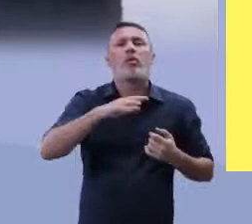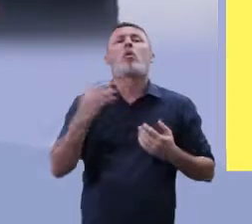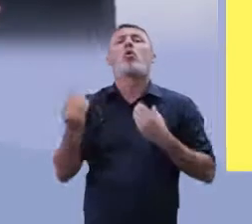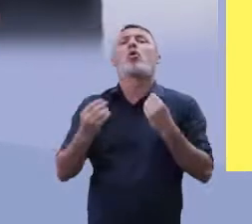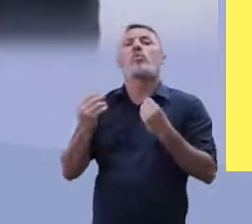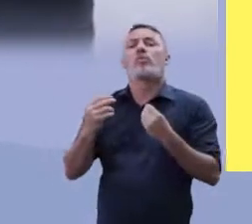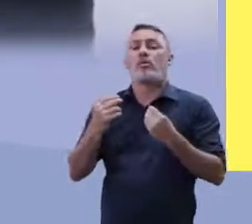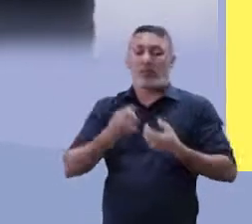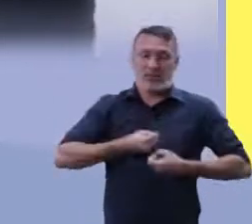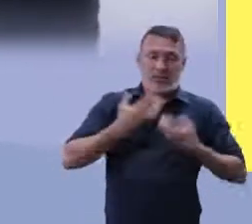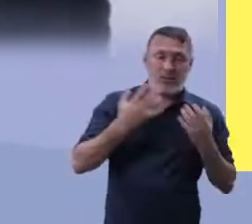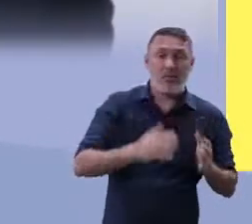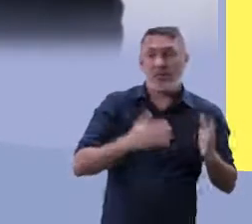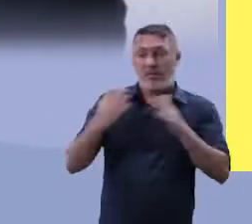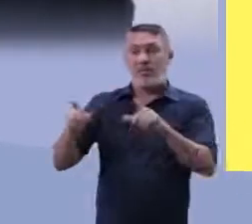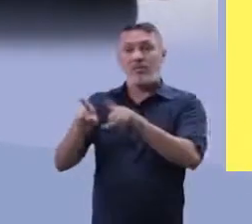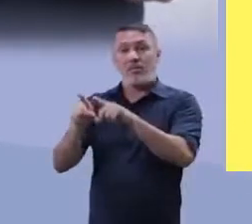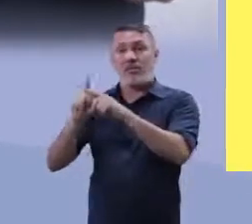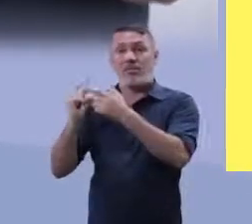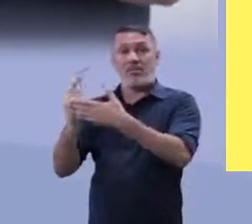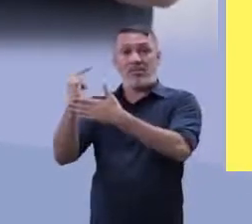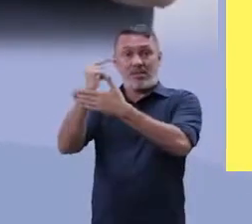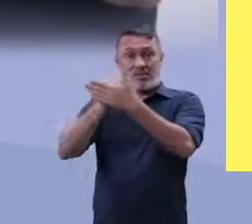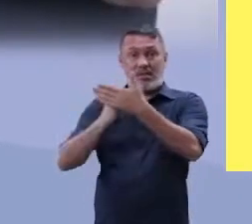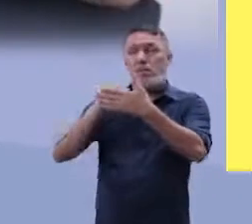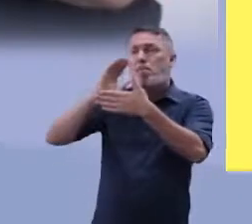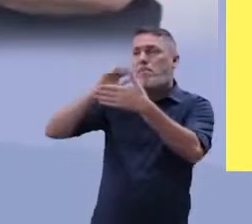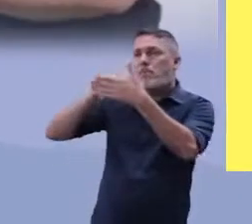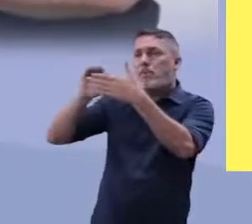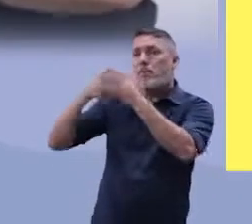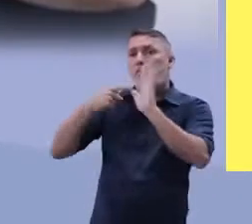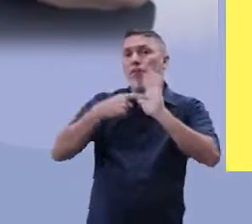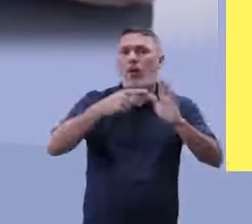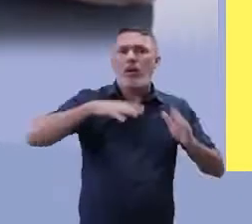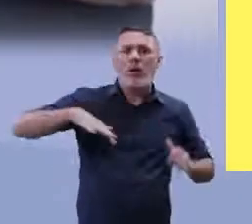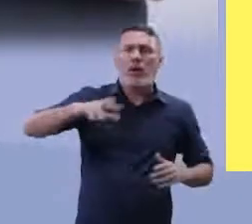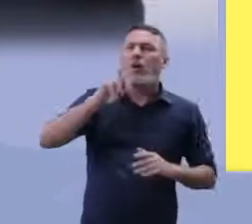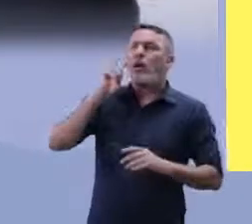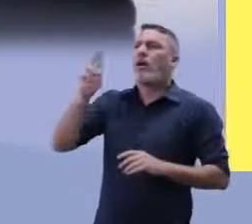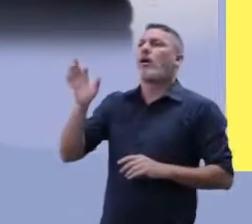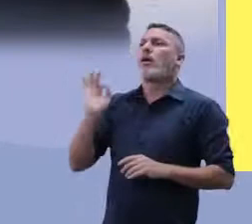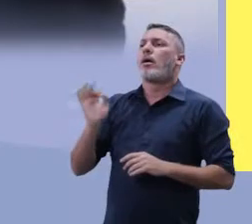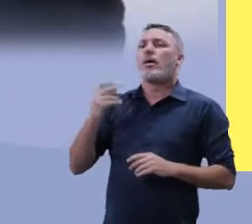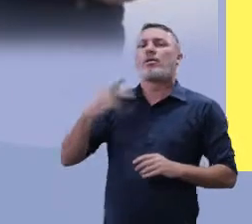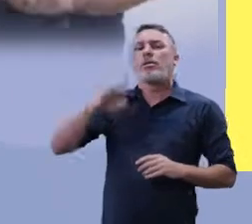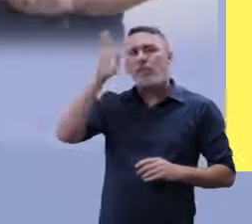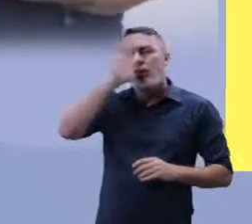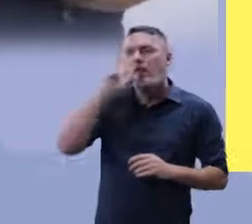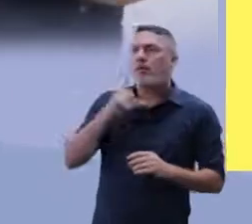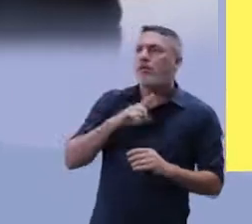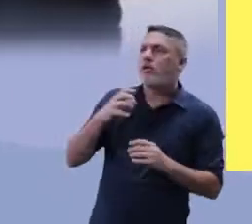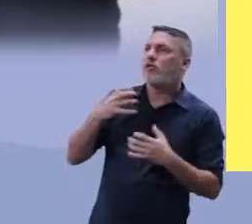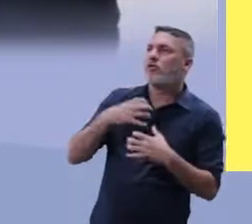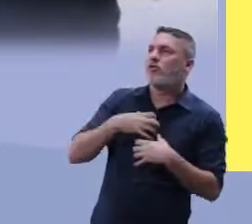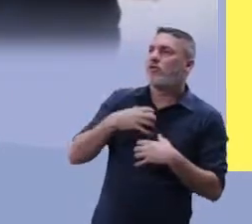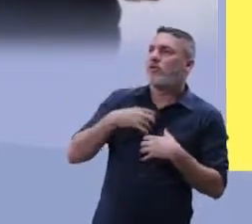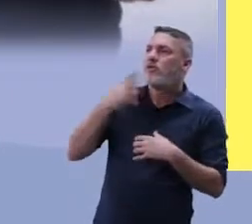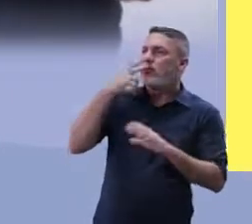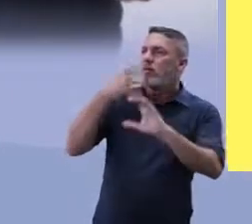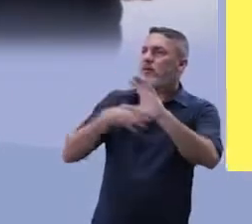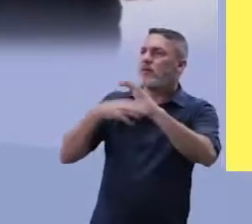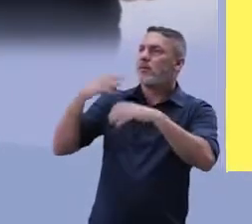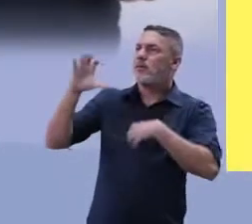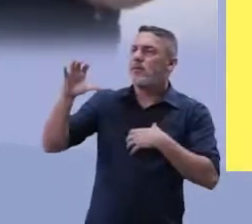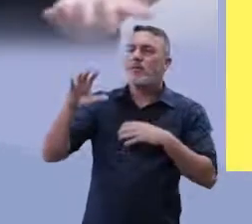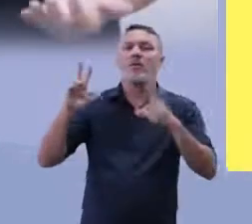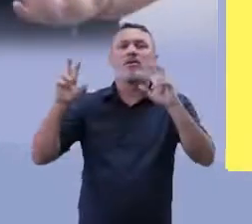eles buscam nas telas trazer um país mostrado para eles, um país envolto em vanguardas, envolto